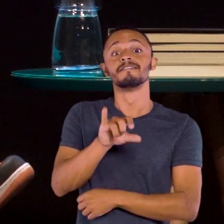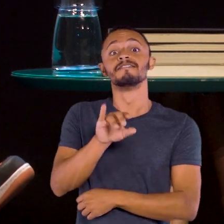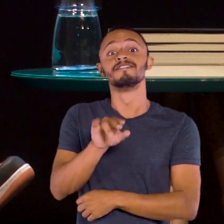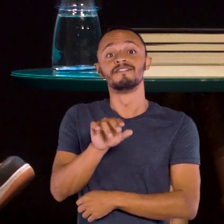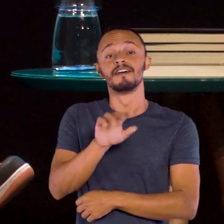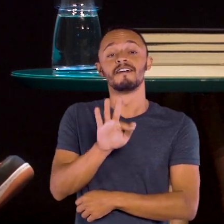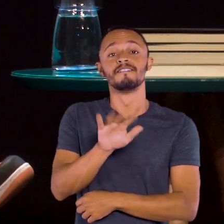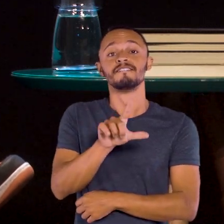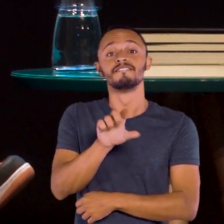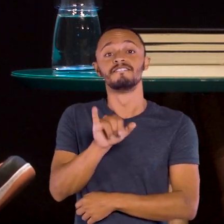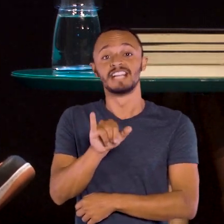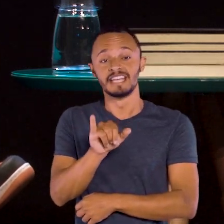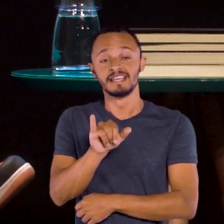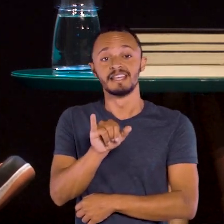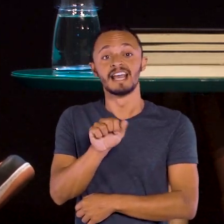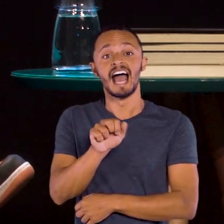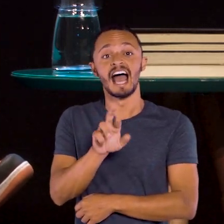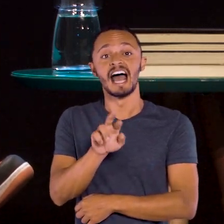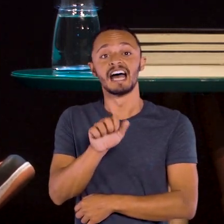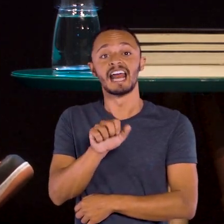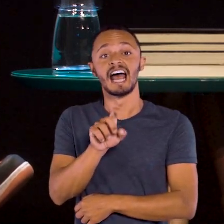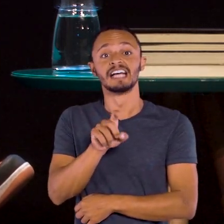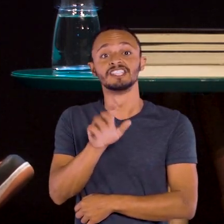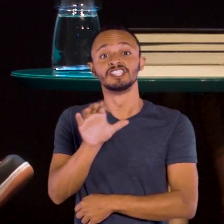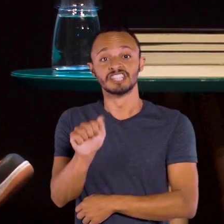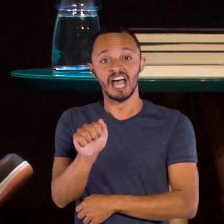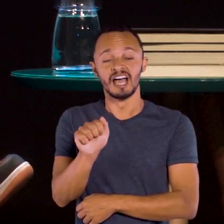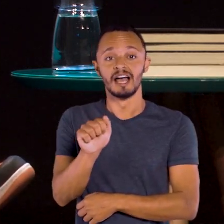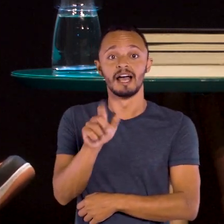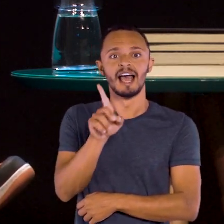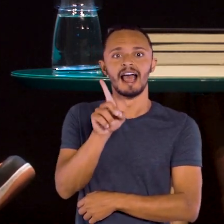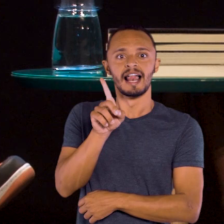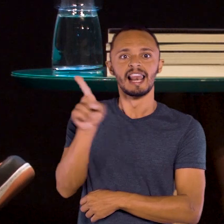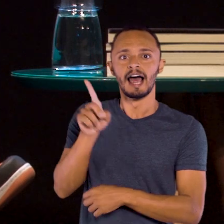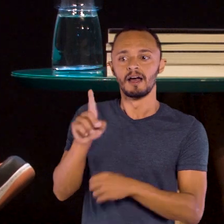conosco também. E uma satisfação também muito grande